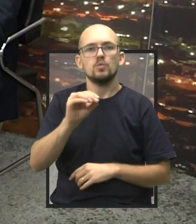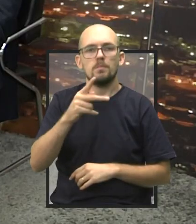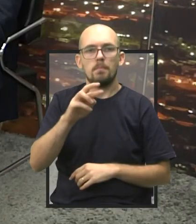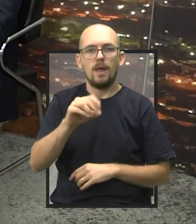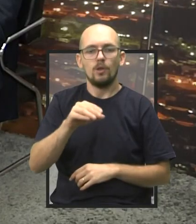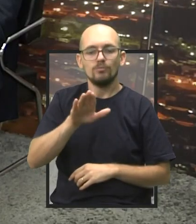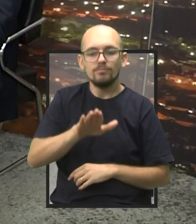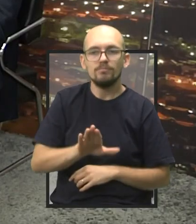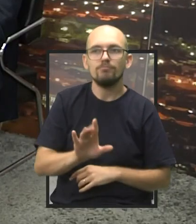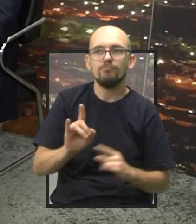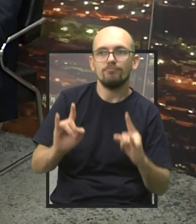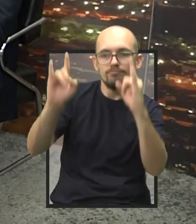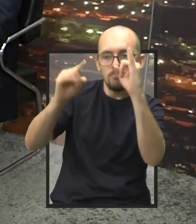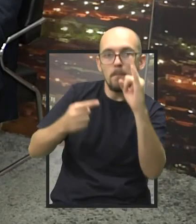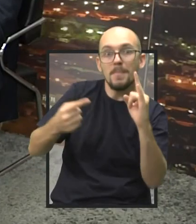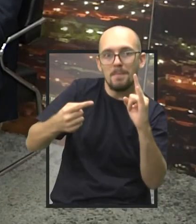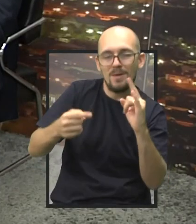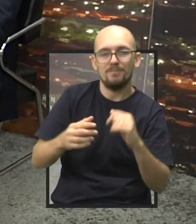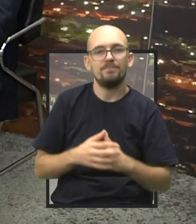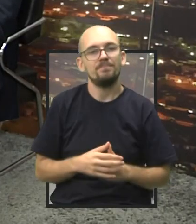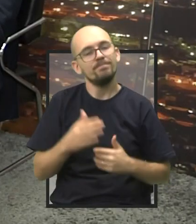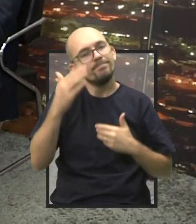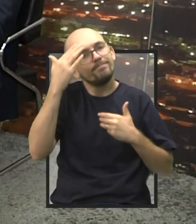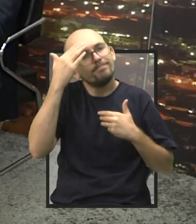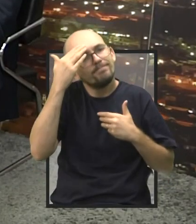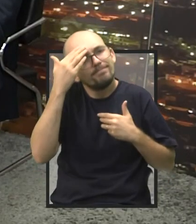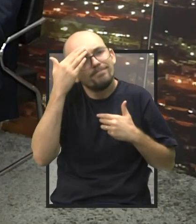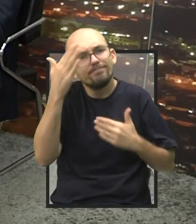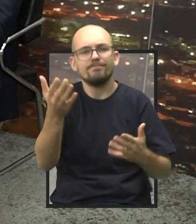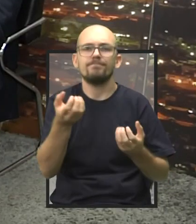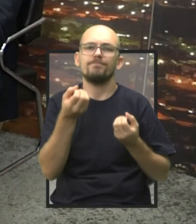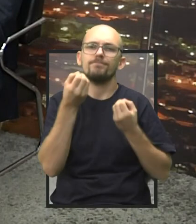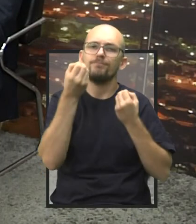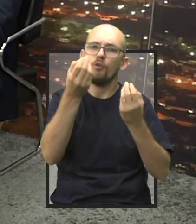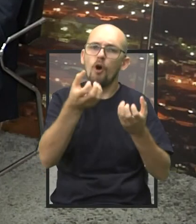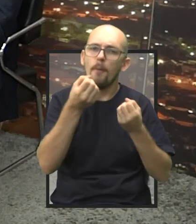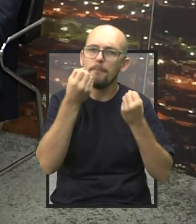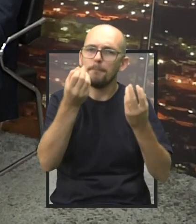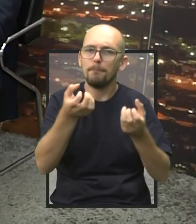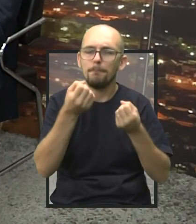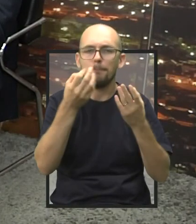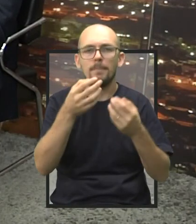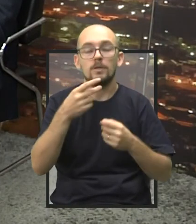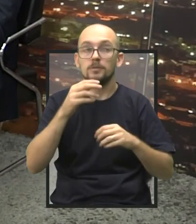Ok, Juliano. Bom. A gente agradece, muito obrigada por todas as suas informações, sucesso aí nos